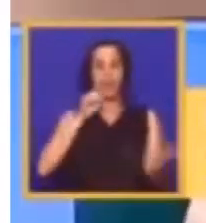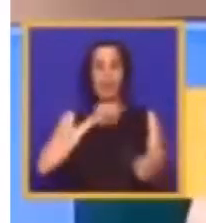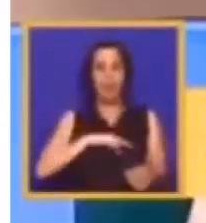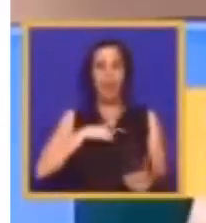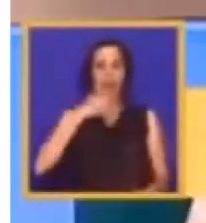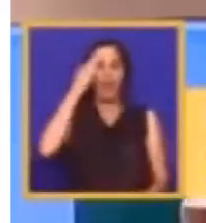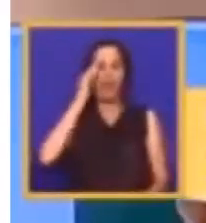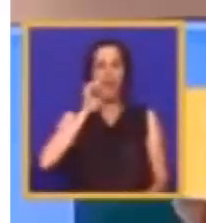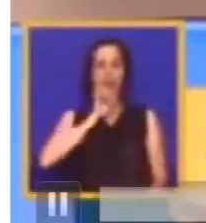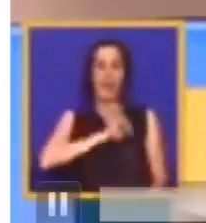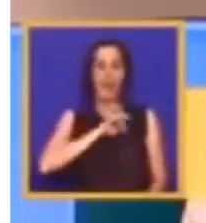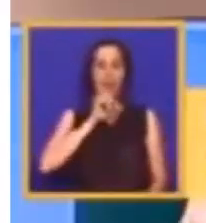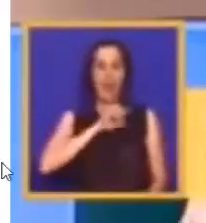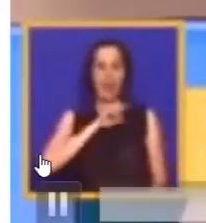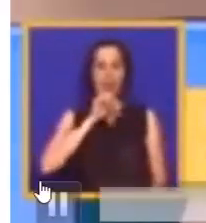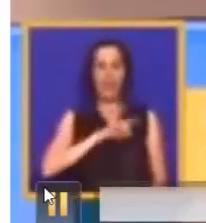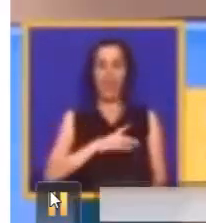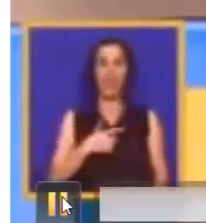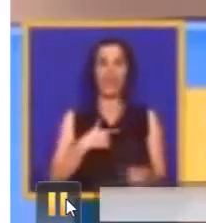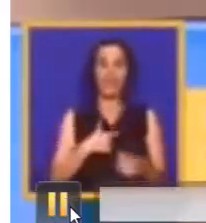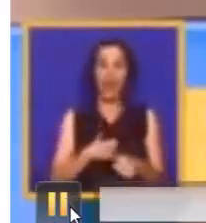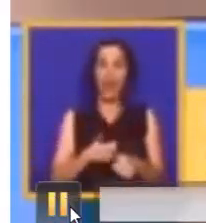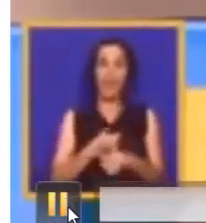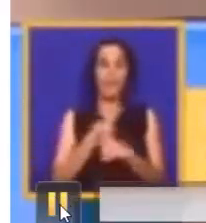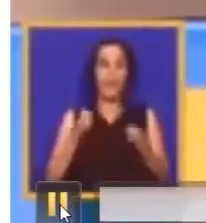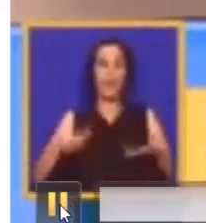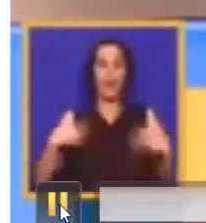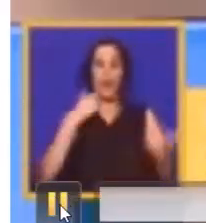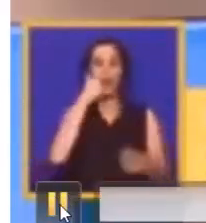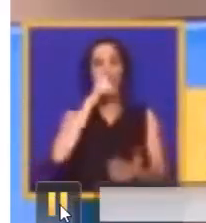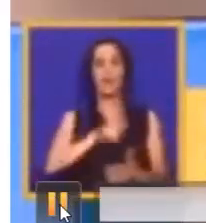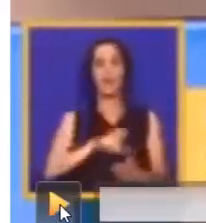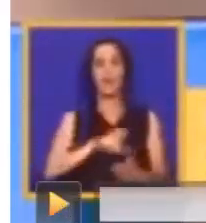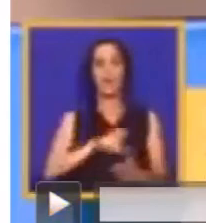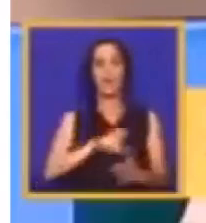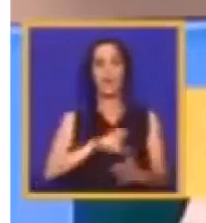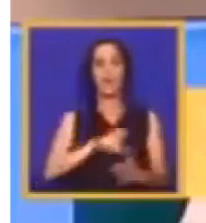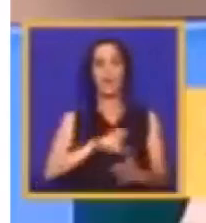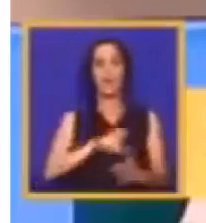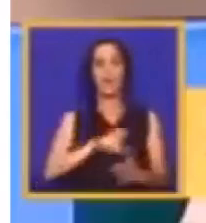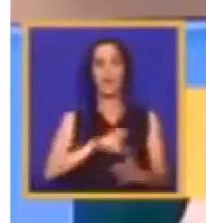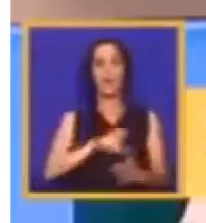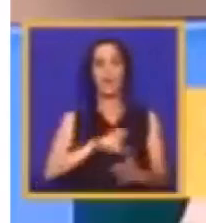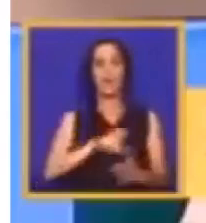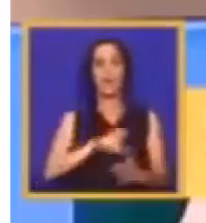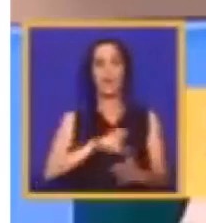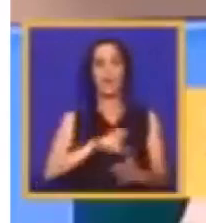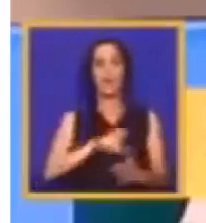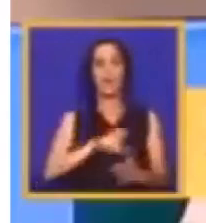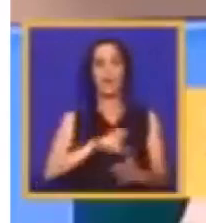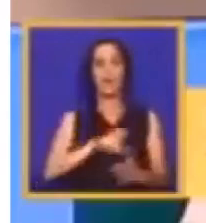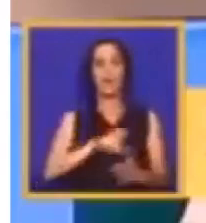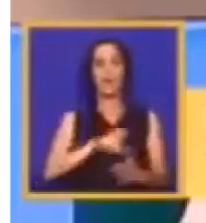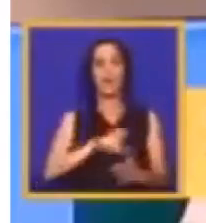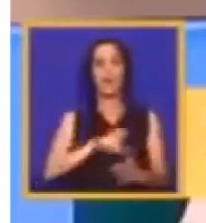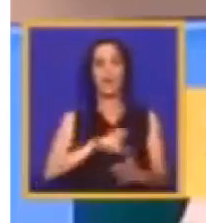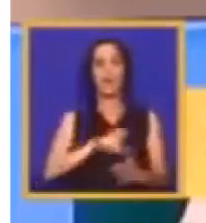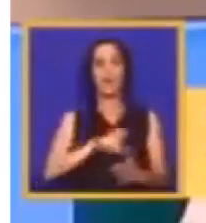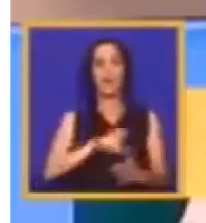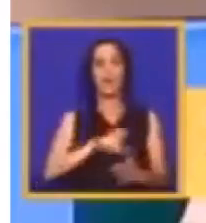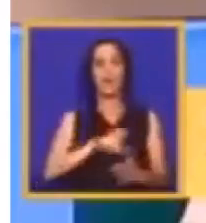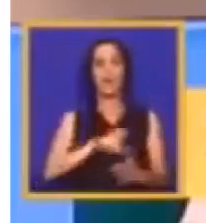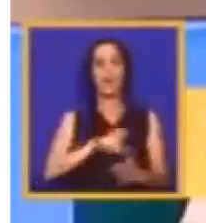gosto daquilo. E até acompanho muito bem qualquer pessoa. Olha... Agora, nós vimos que a fala é muito